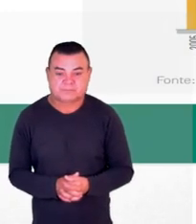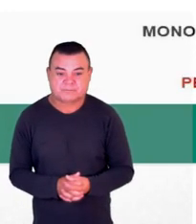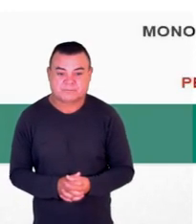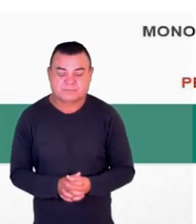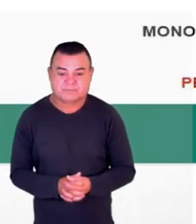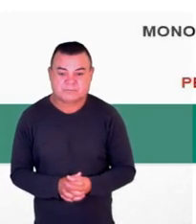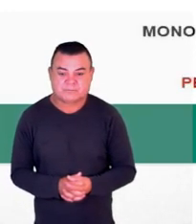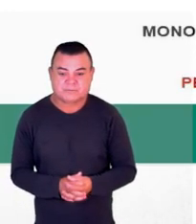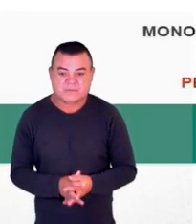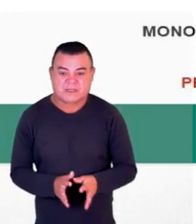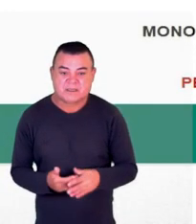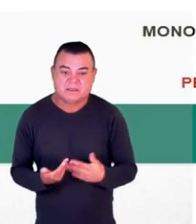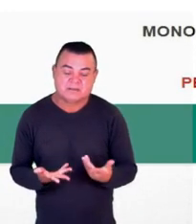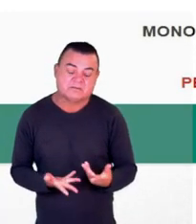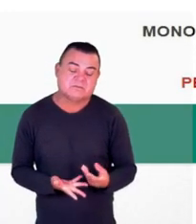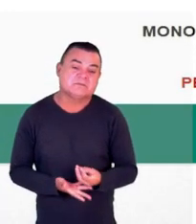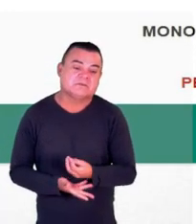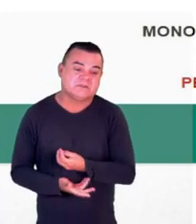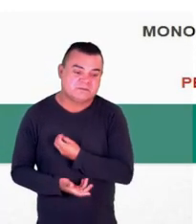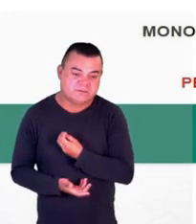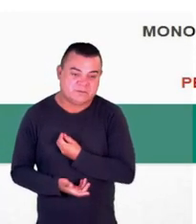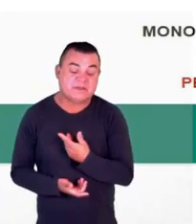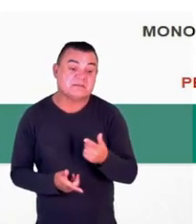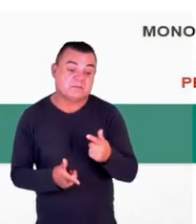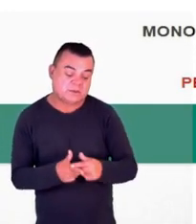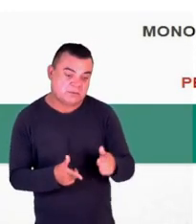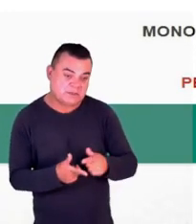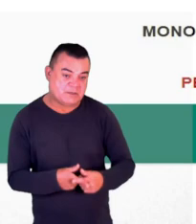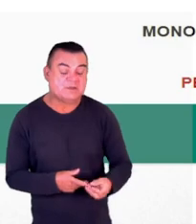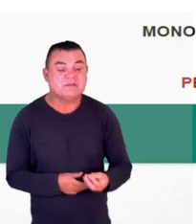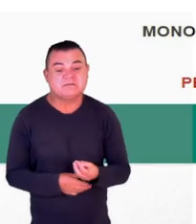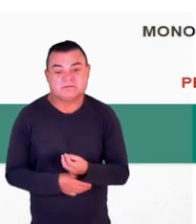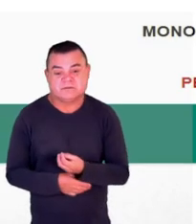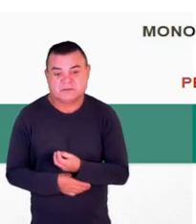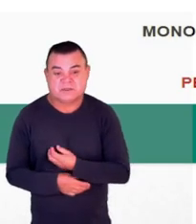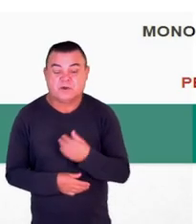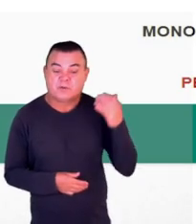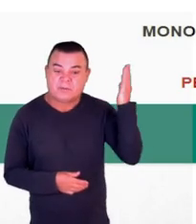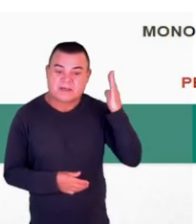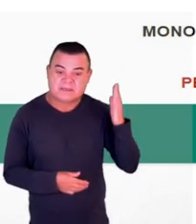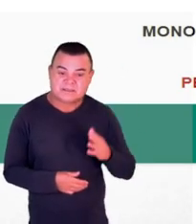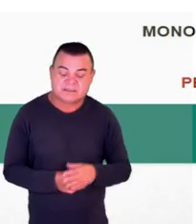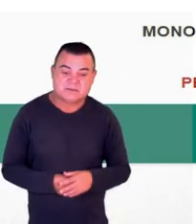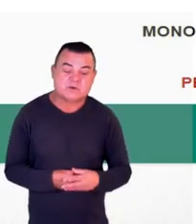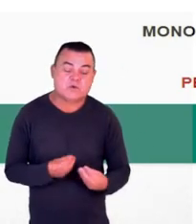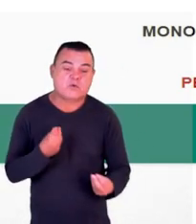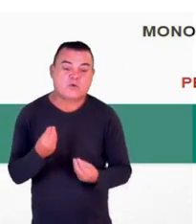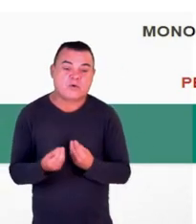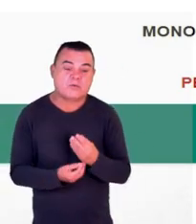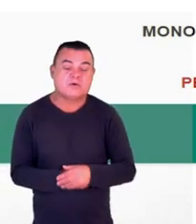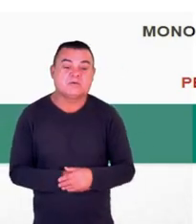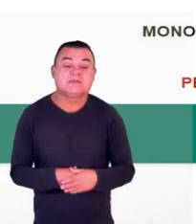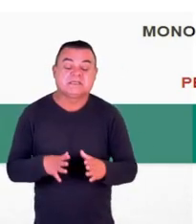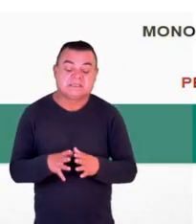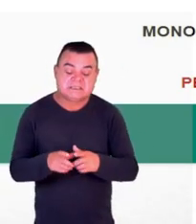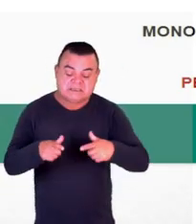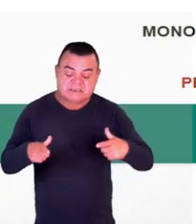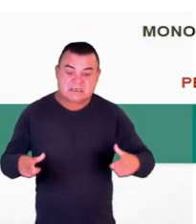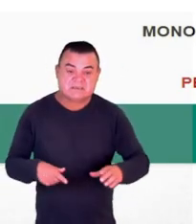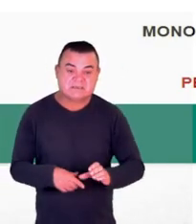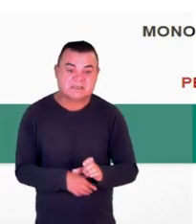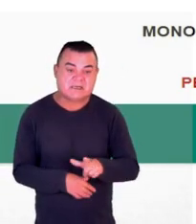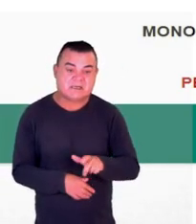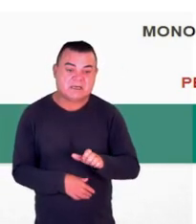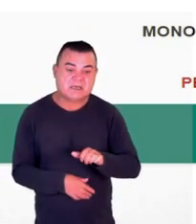então a gente vive esse grande paradoxo né de Viver num país que que se vende como um grande celeiro do mundo mas que por outro lado eh tem